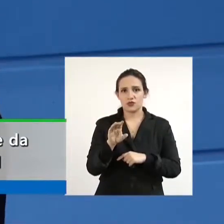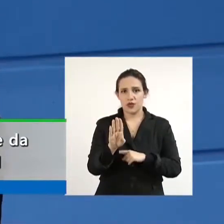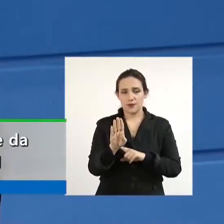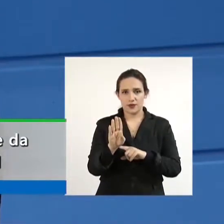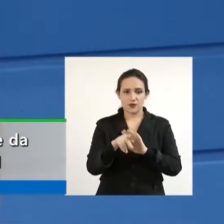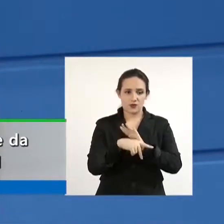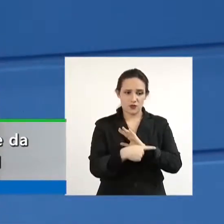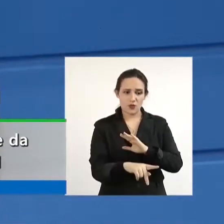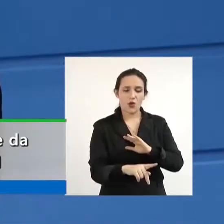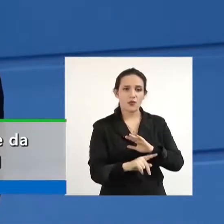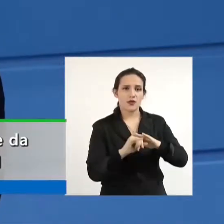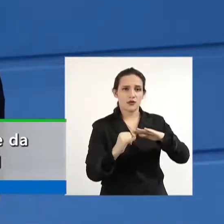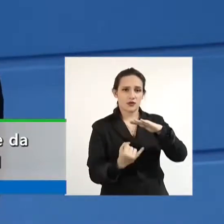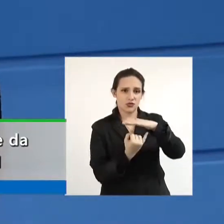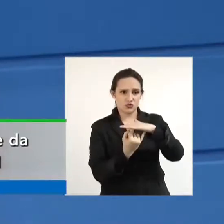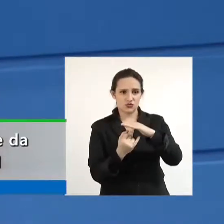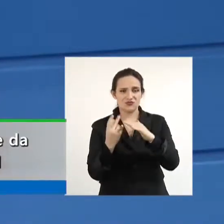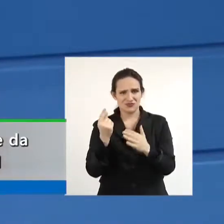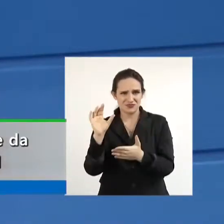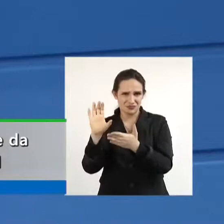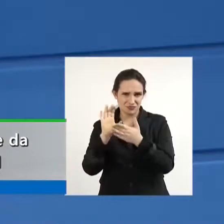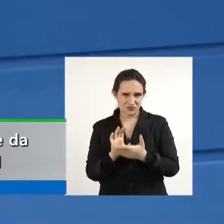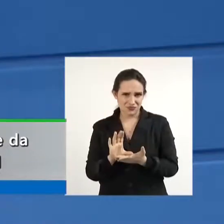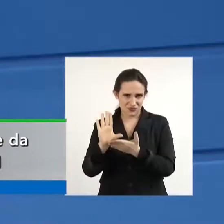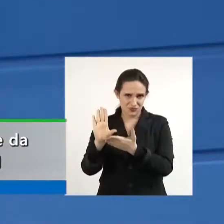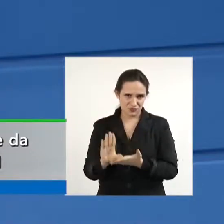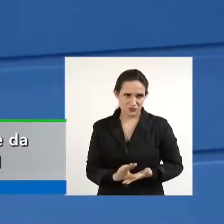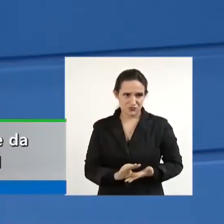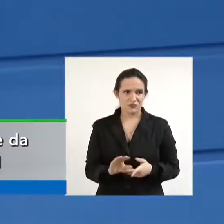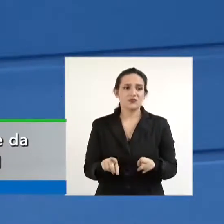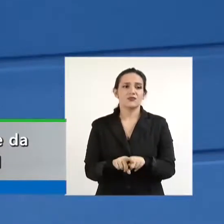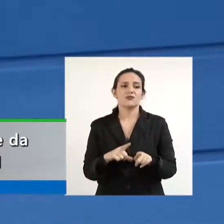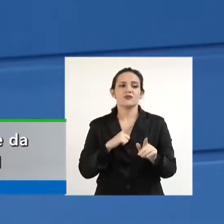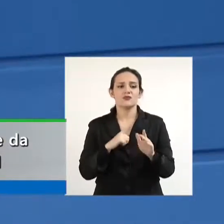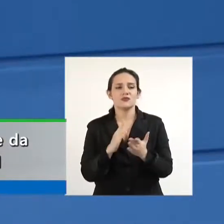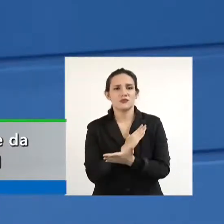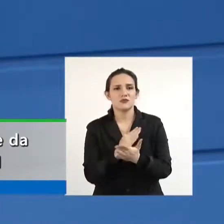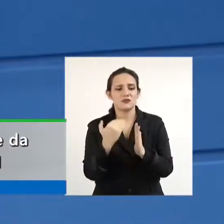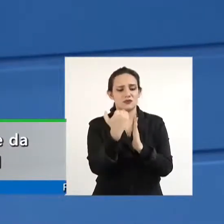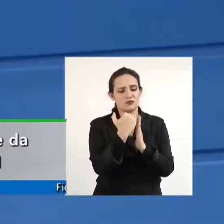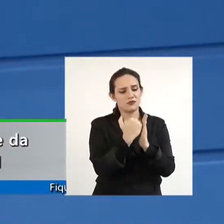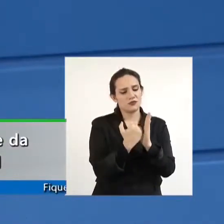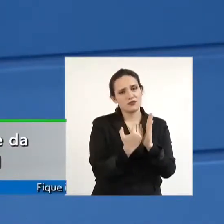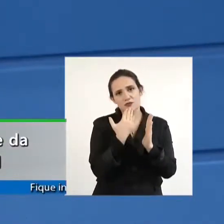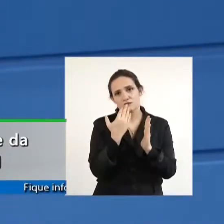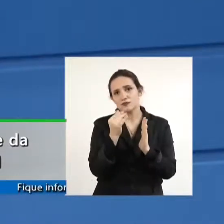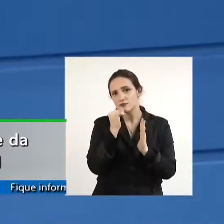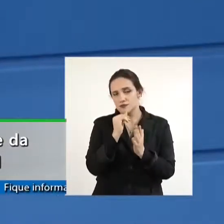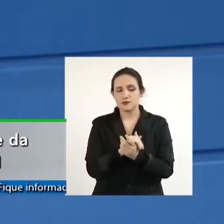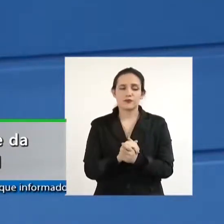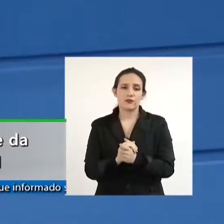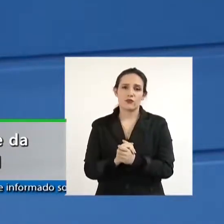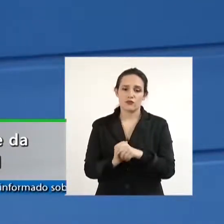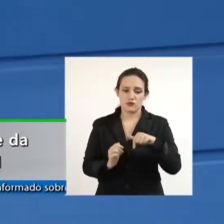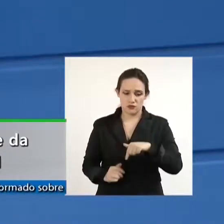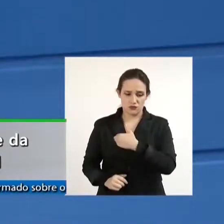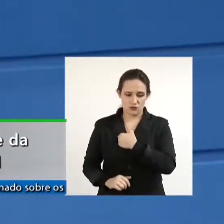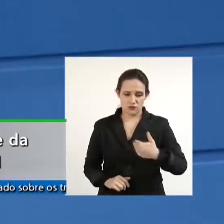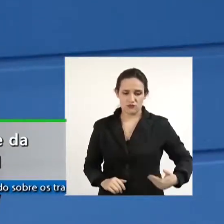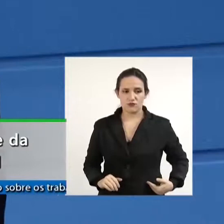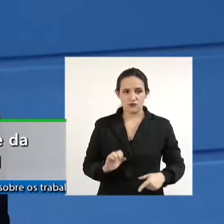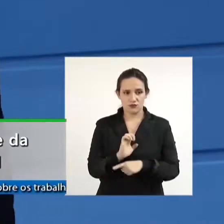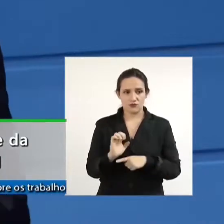escolas e também tem uma pauta de reivindicações. Por exemplo, o governo do Estado cede